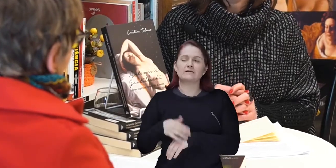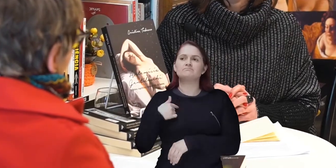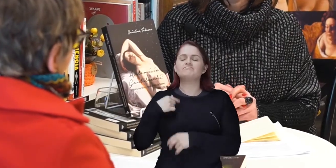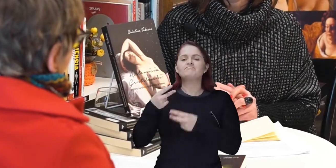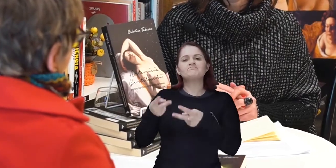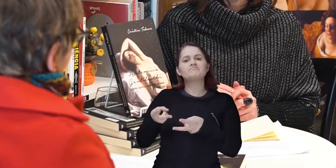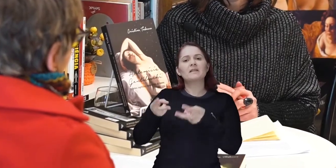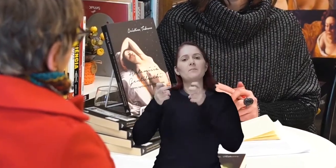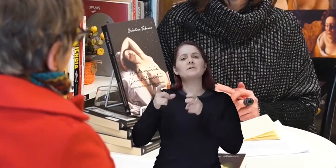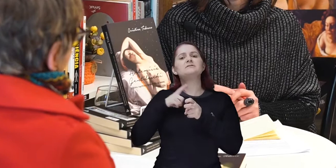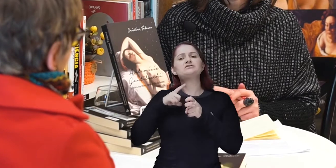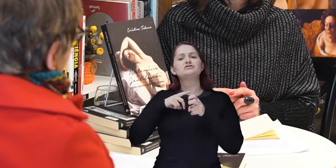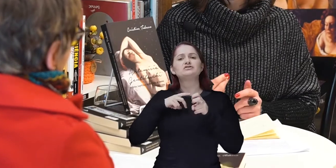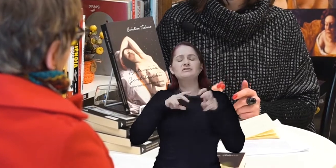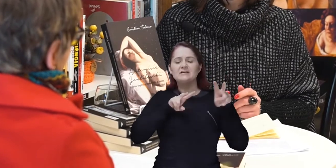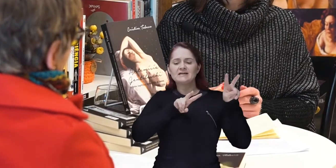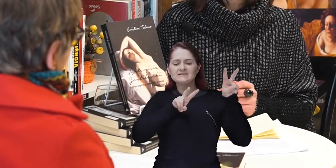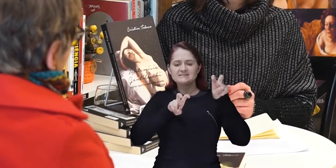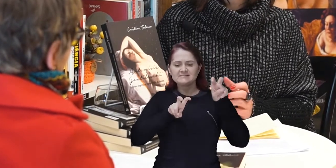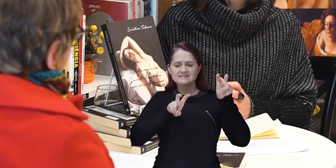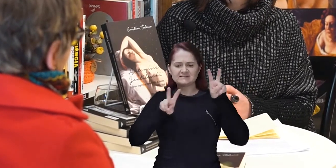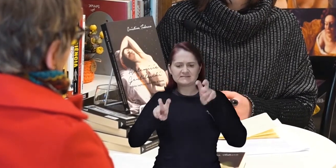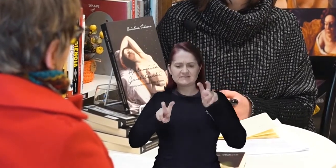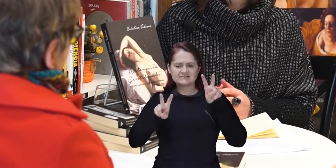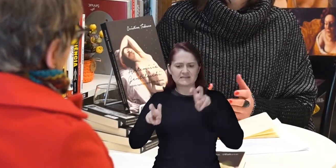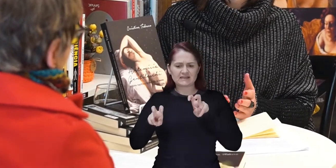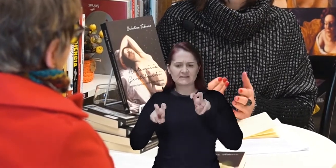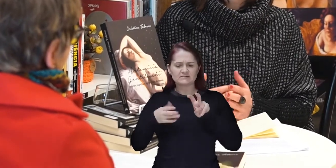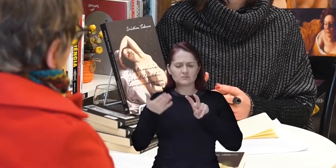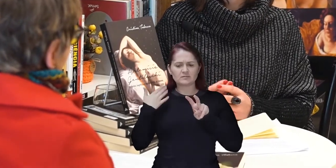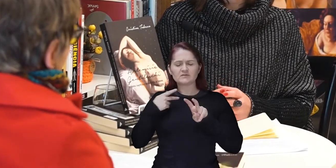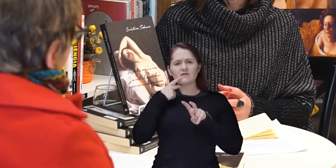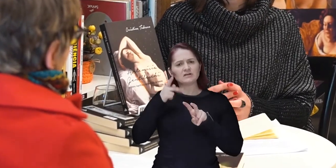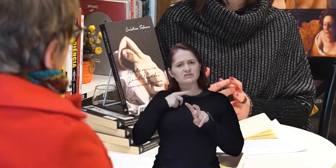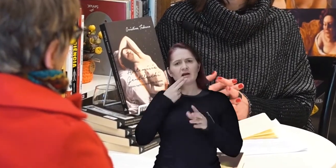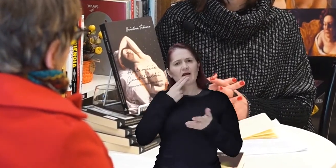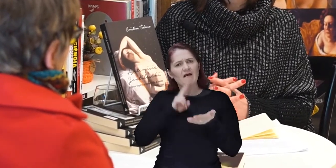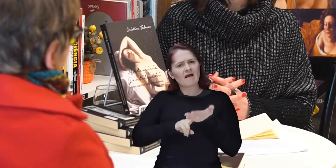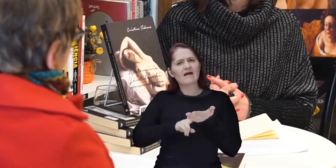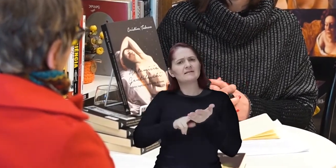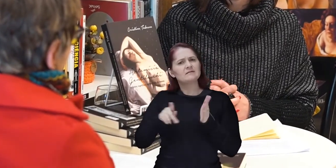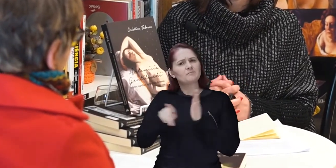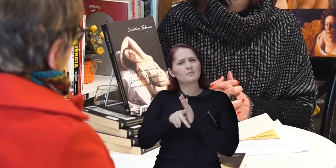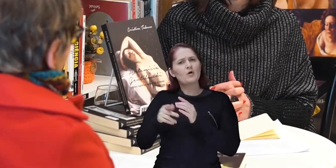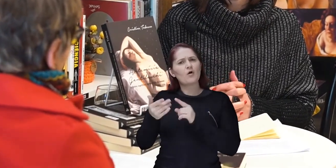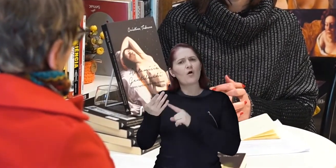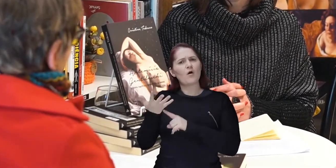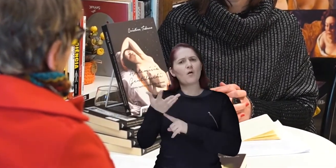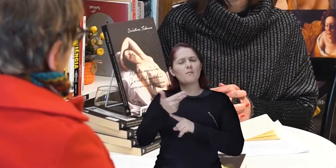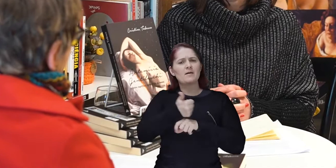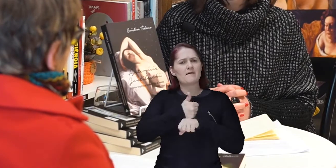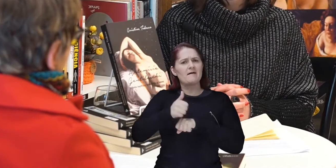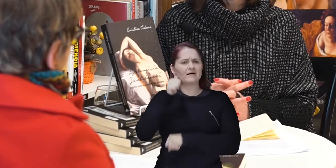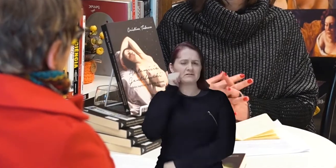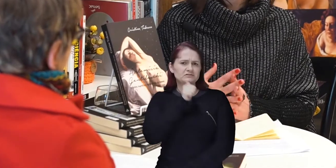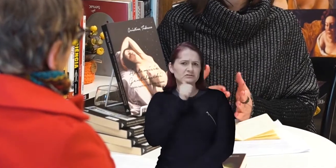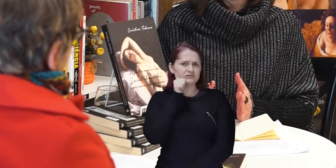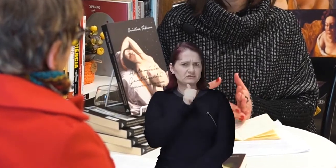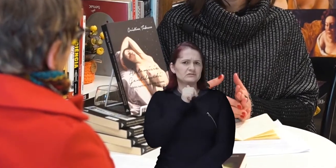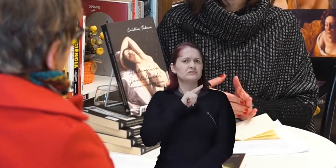mestrado, eu percebi algumas citações, algumas referências a cartas de Artemisia Gentileschi